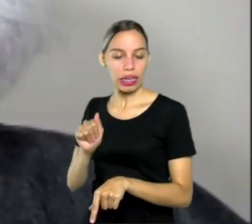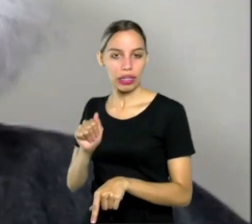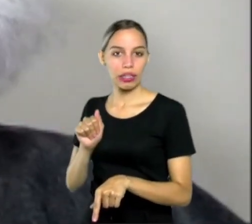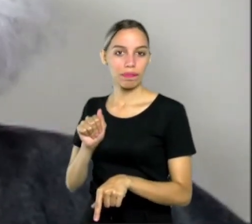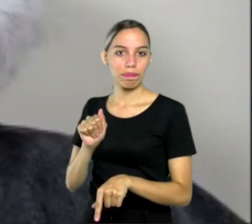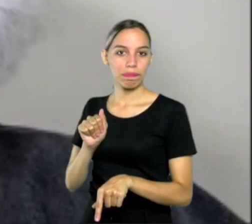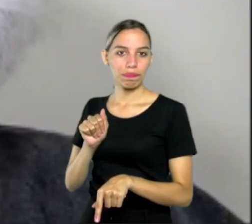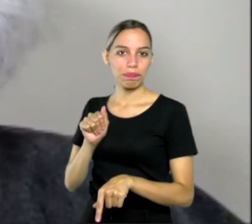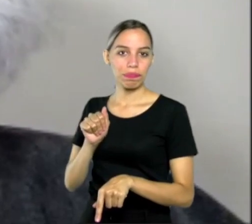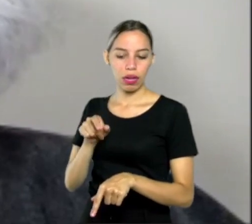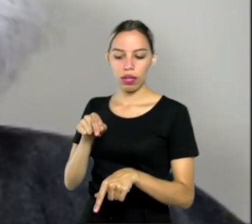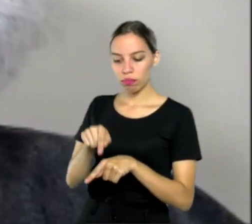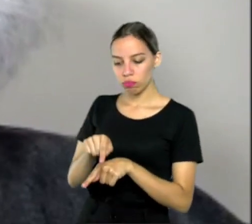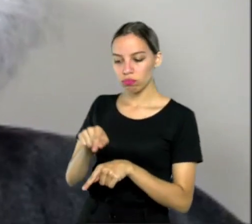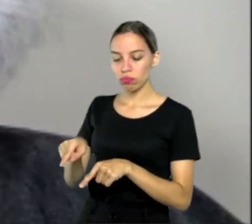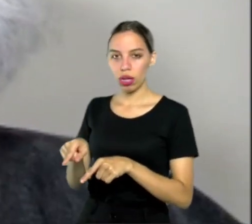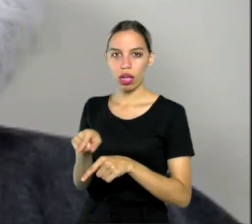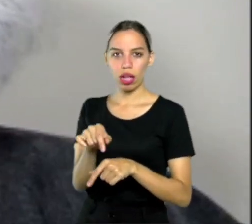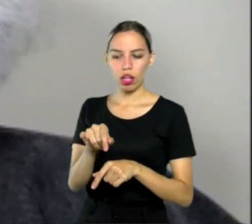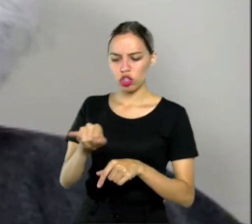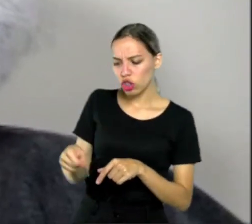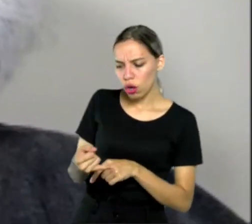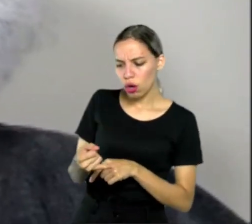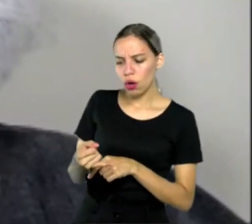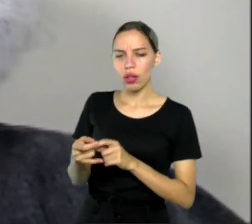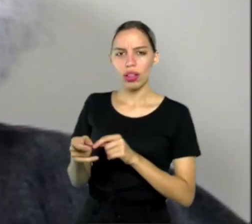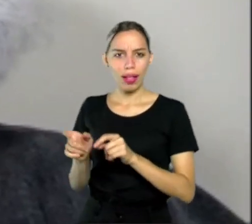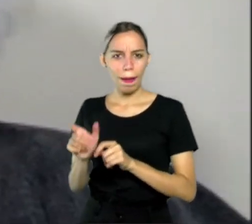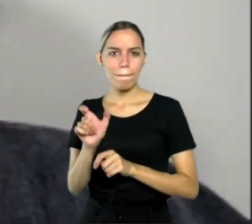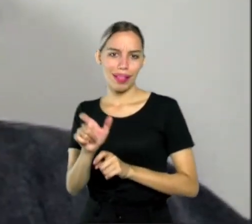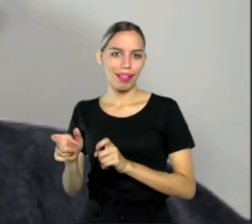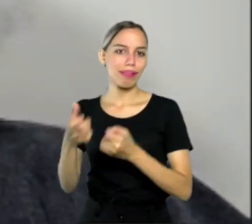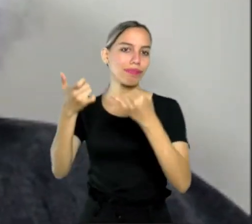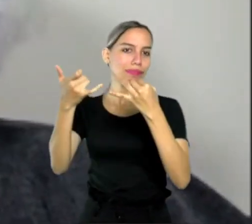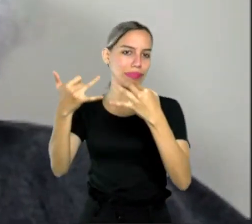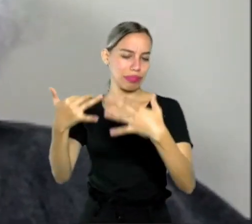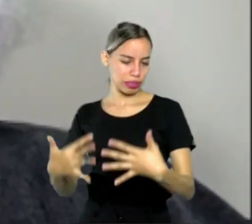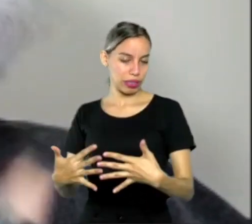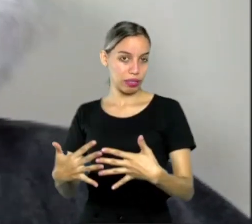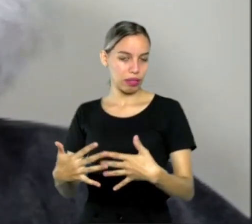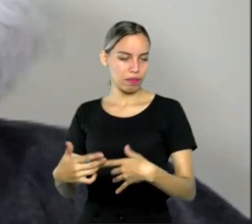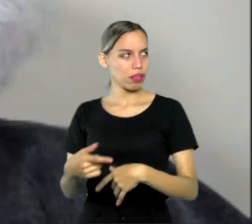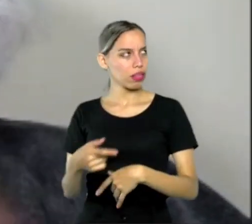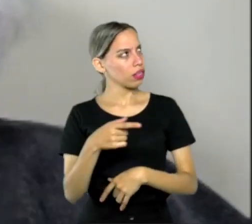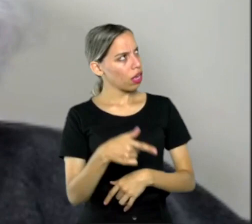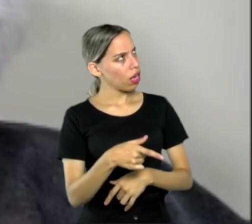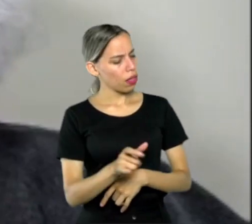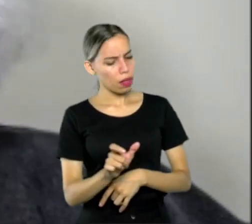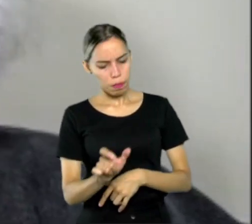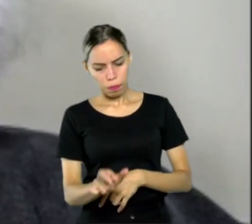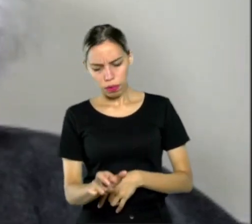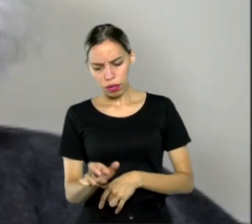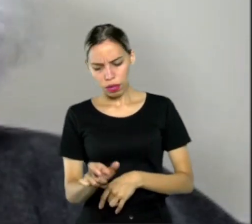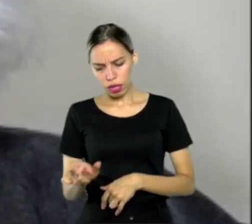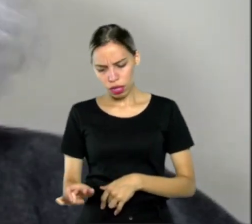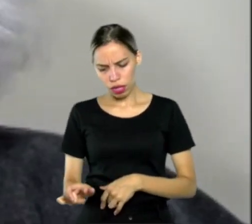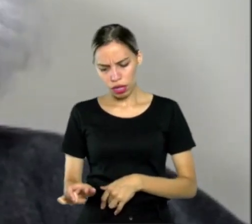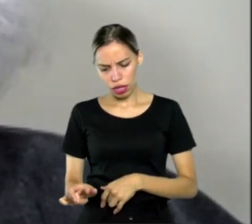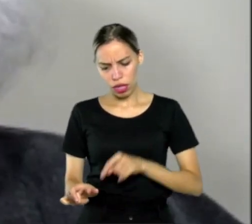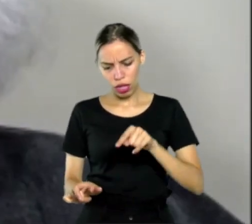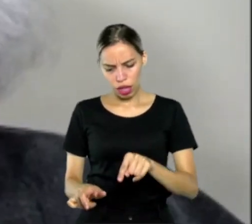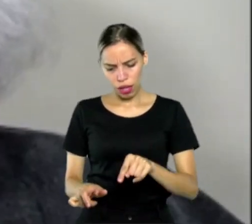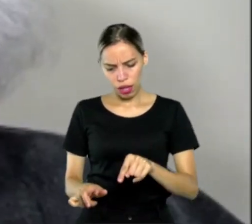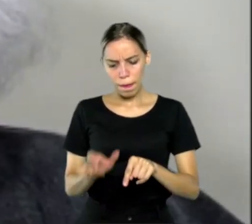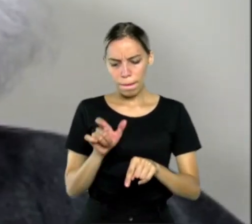eu fui percebendo que quando se juntava algumas letras às outras, davam um som que podia formar as palavras. E